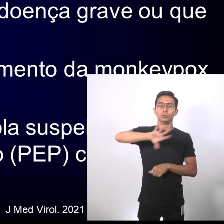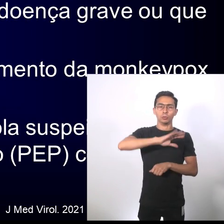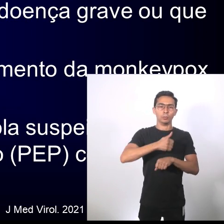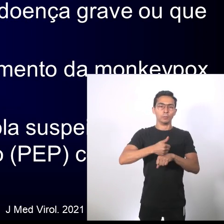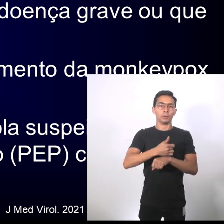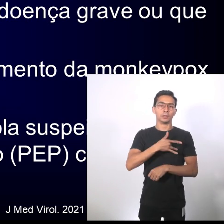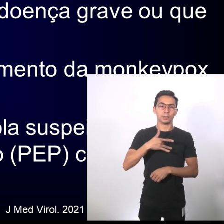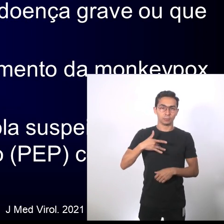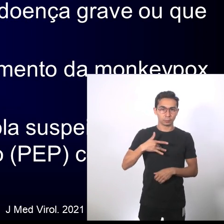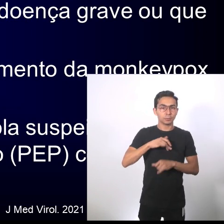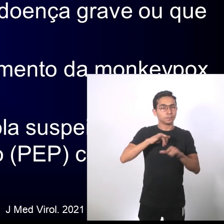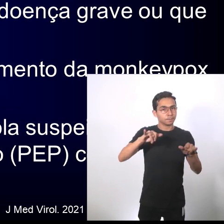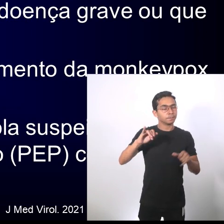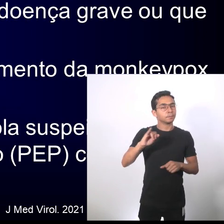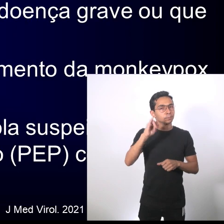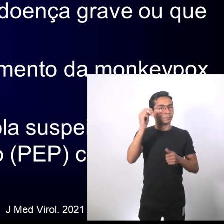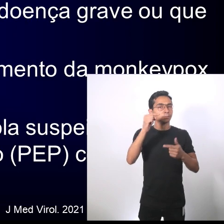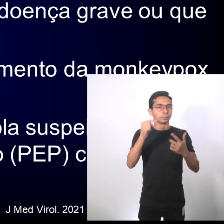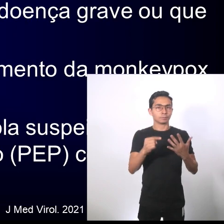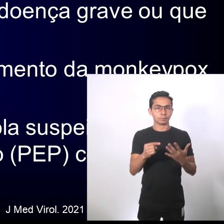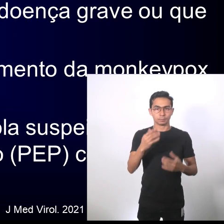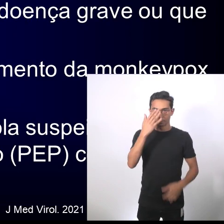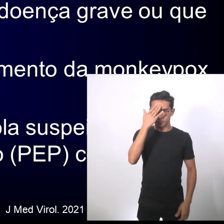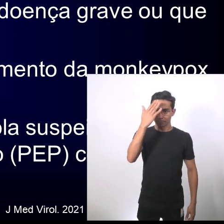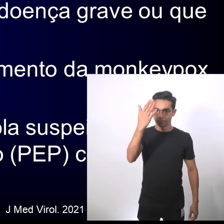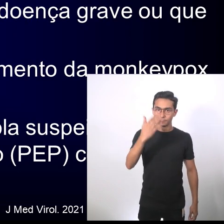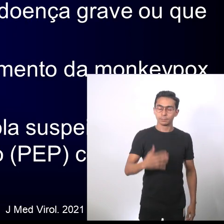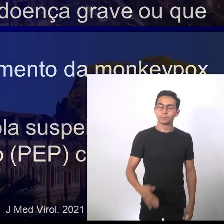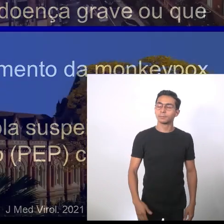relação à importância de todos esses elementos. Muito obrigado.